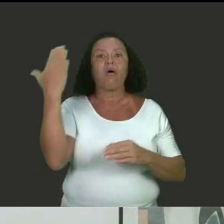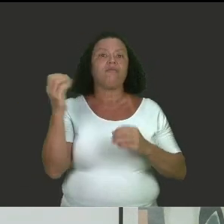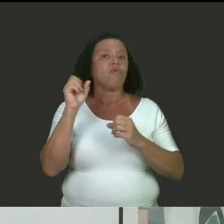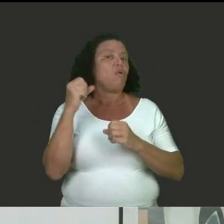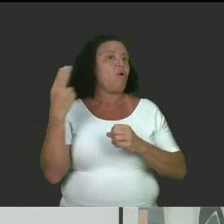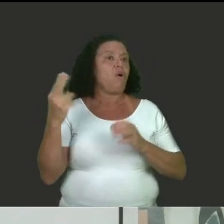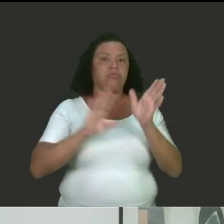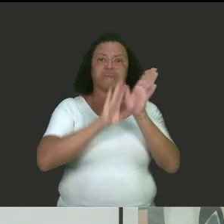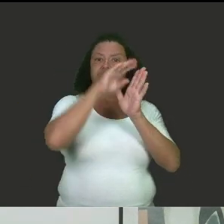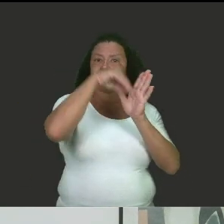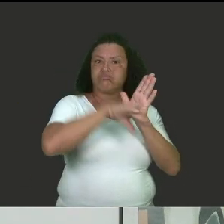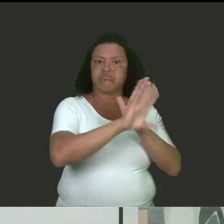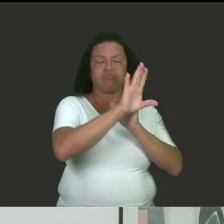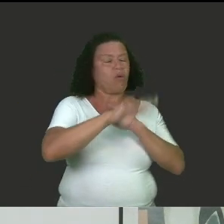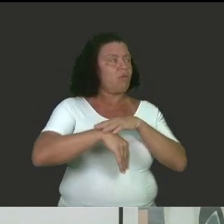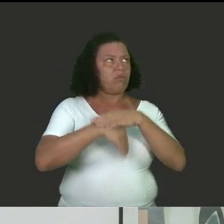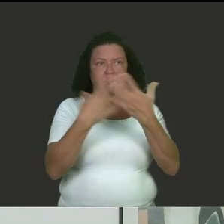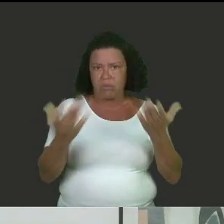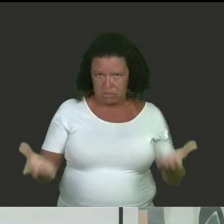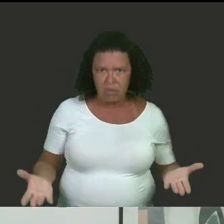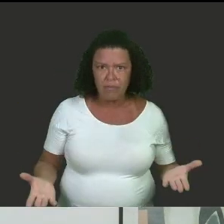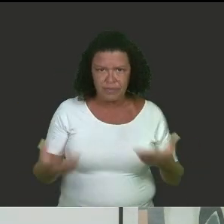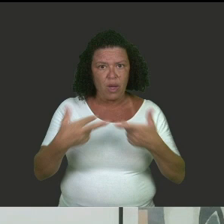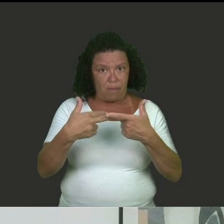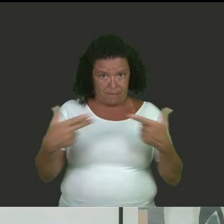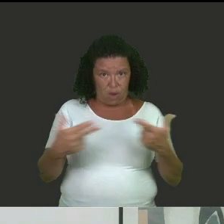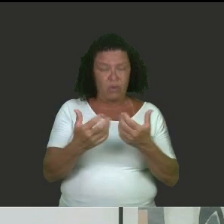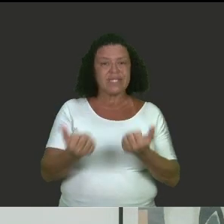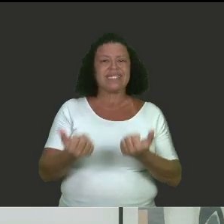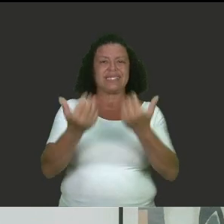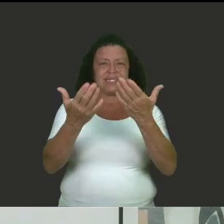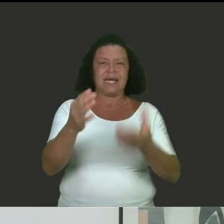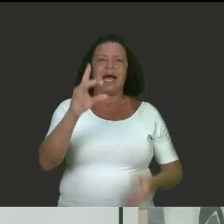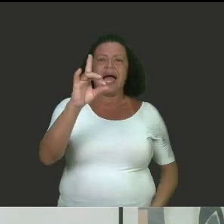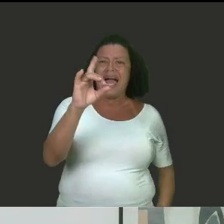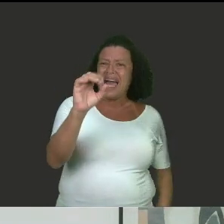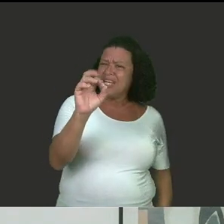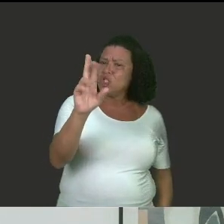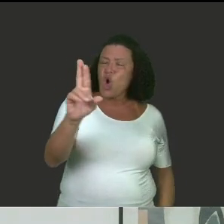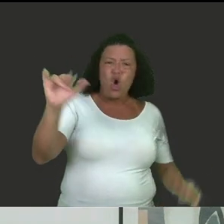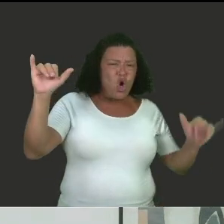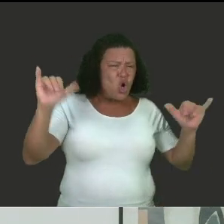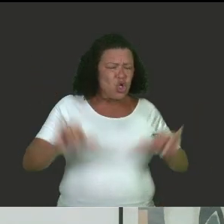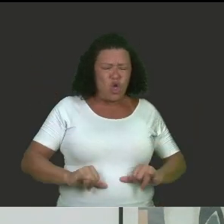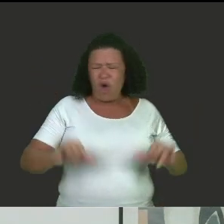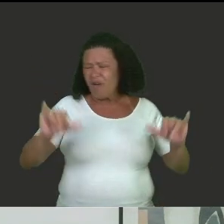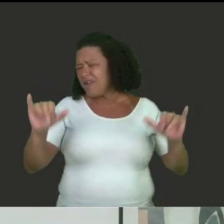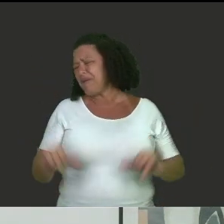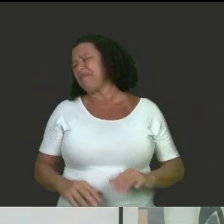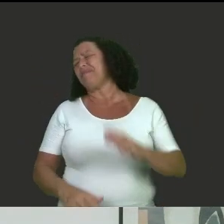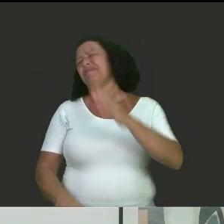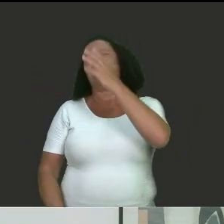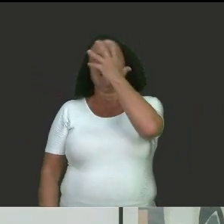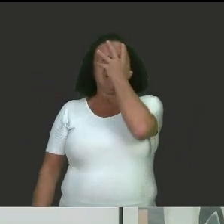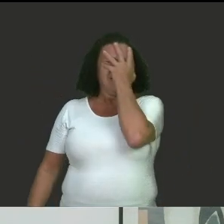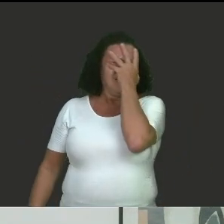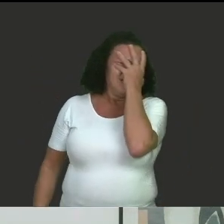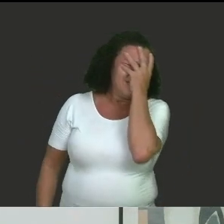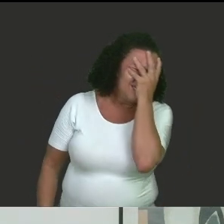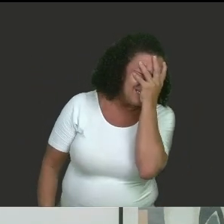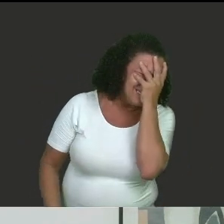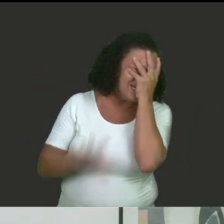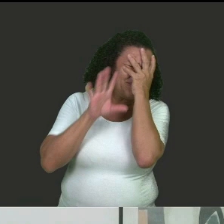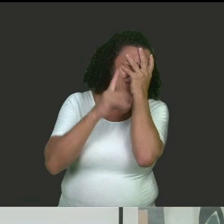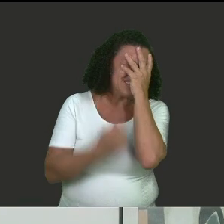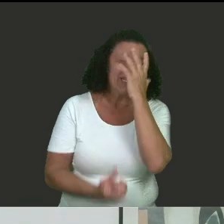expiação, seja lá o que for, algo que nos traga muita dor, sofrimento, e a gente depois retorna ao nosso